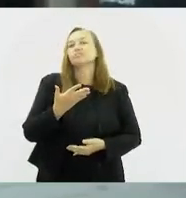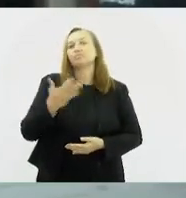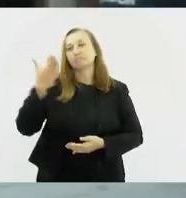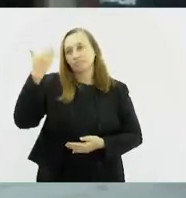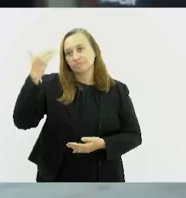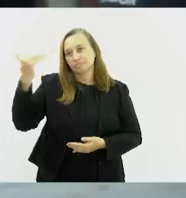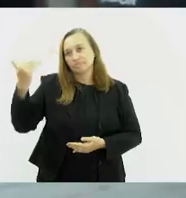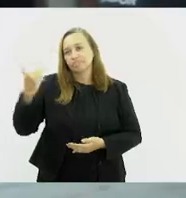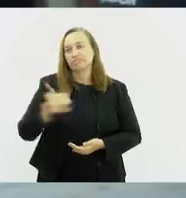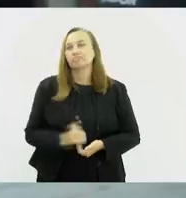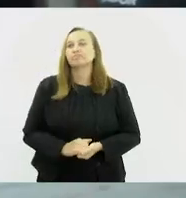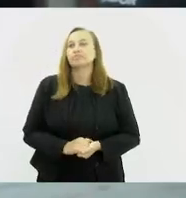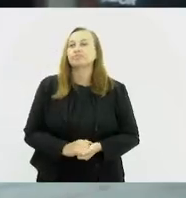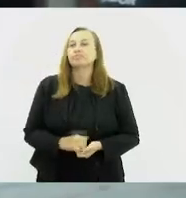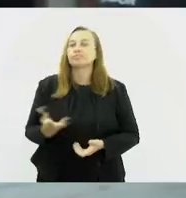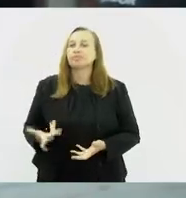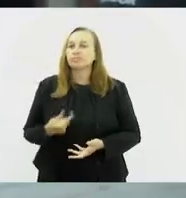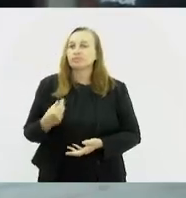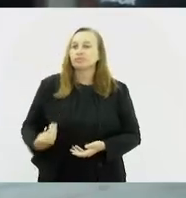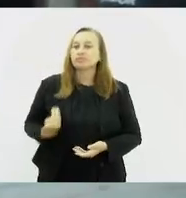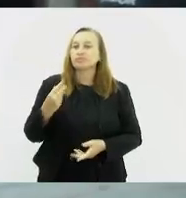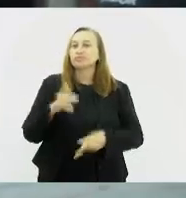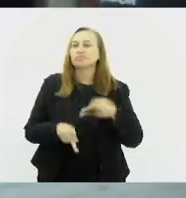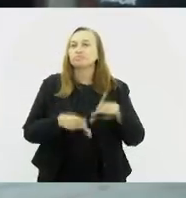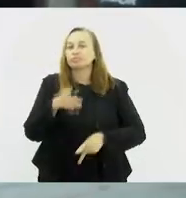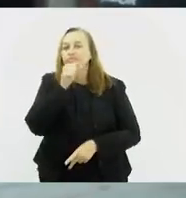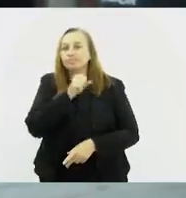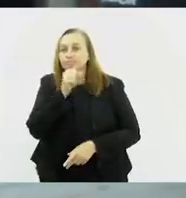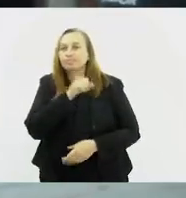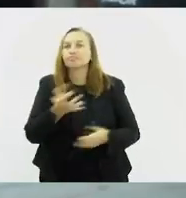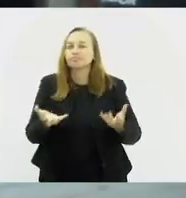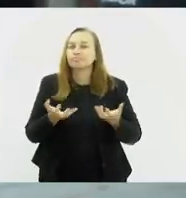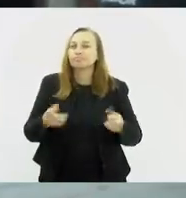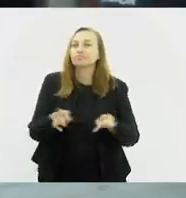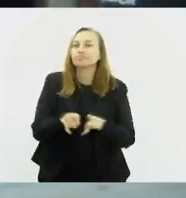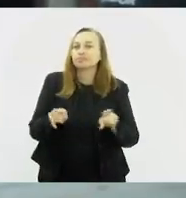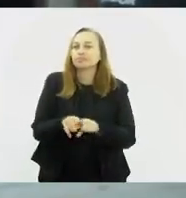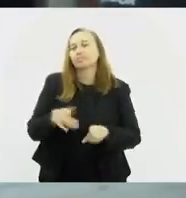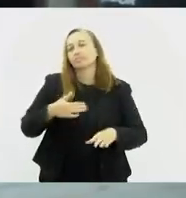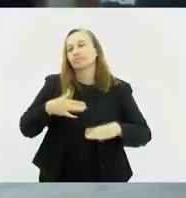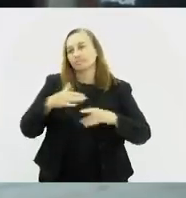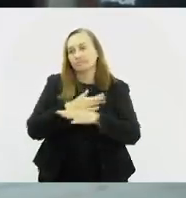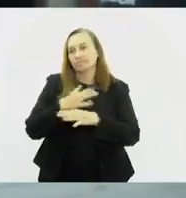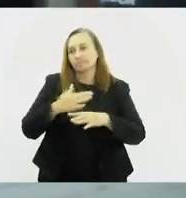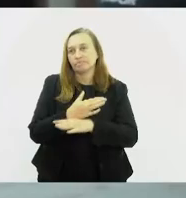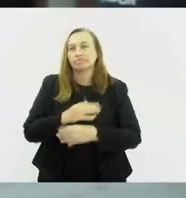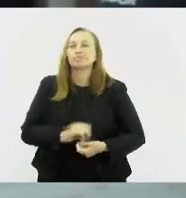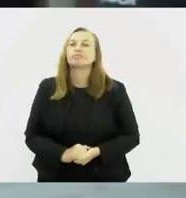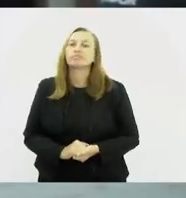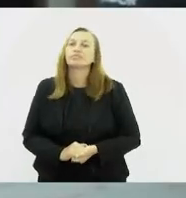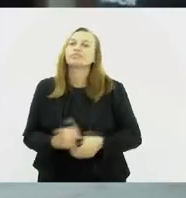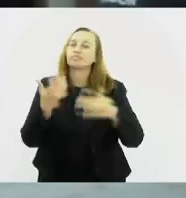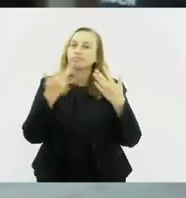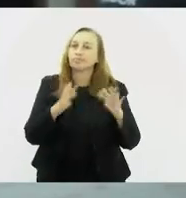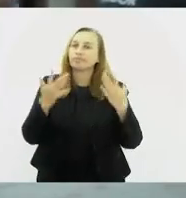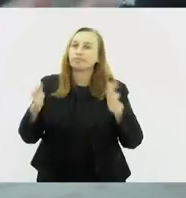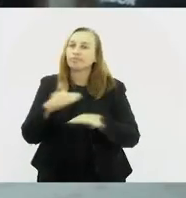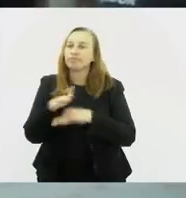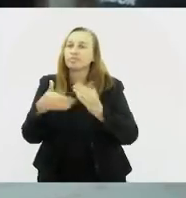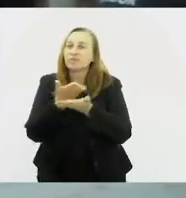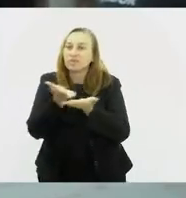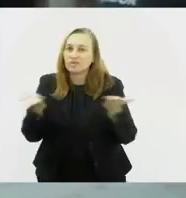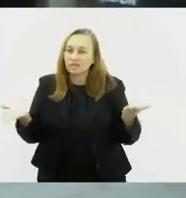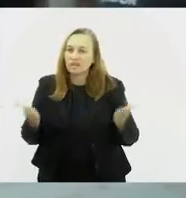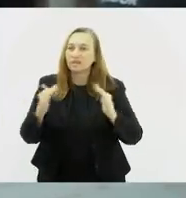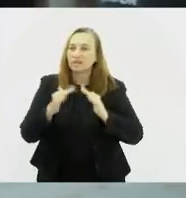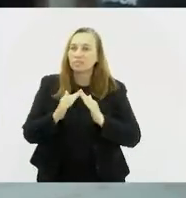trazendo qualidade de vida para a população idosa, é o que queremos fazer também em Barra do Piraí. Parabéns a todos os moradores de